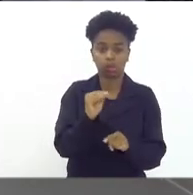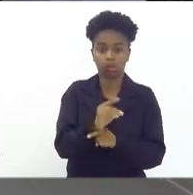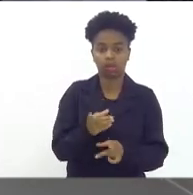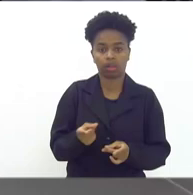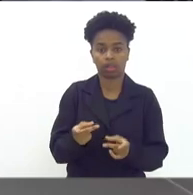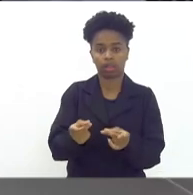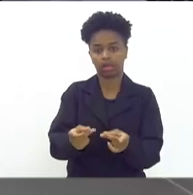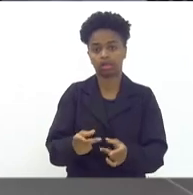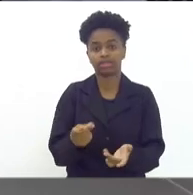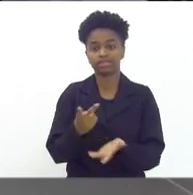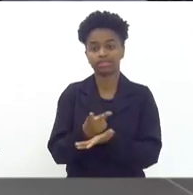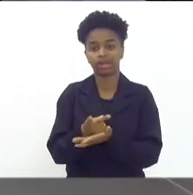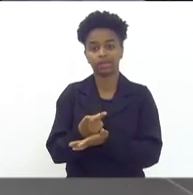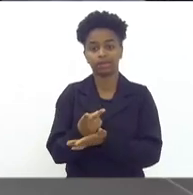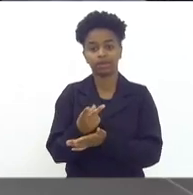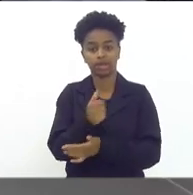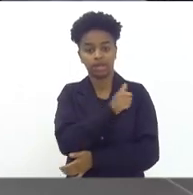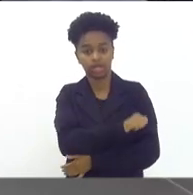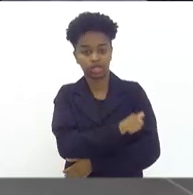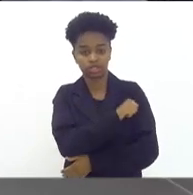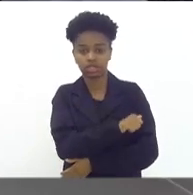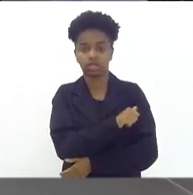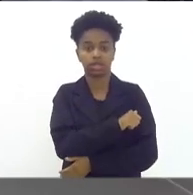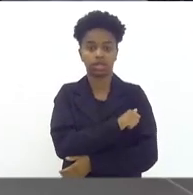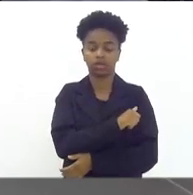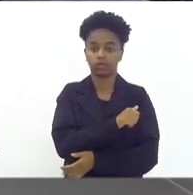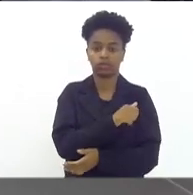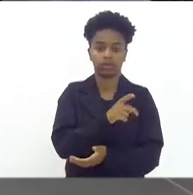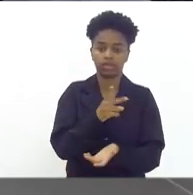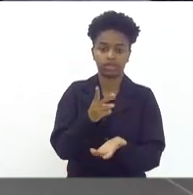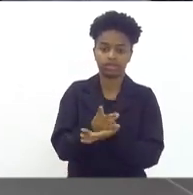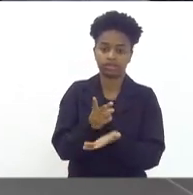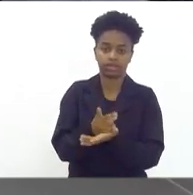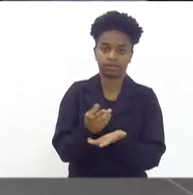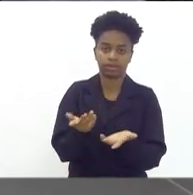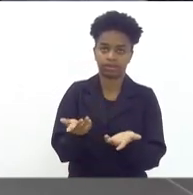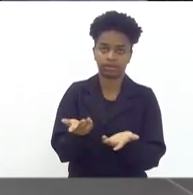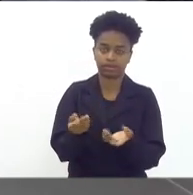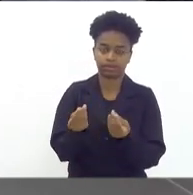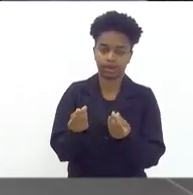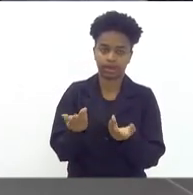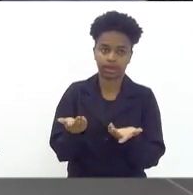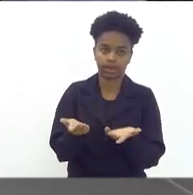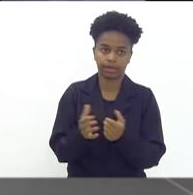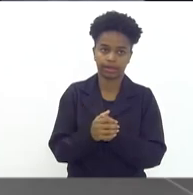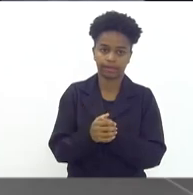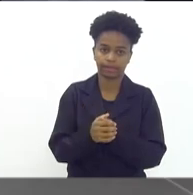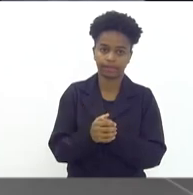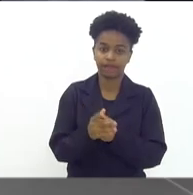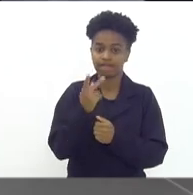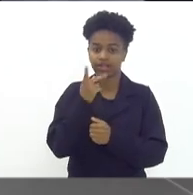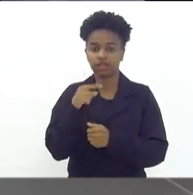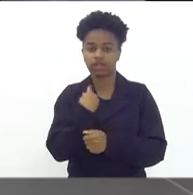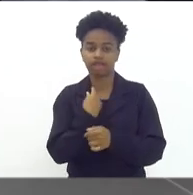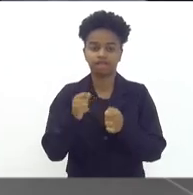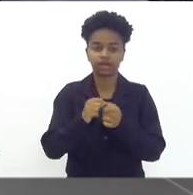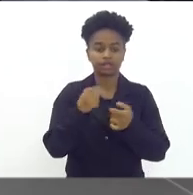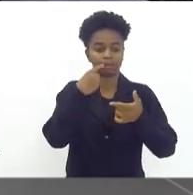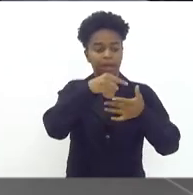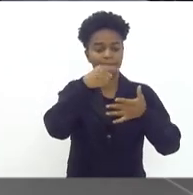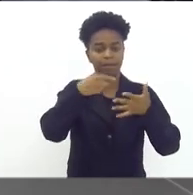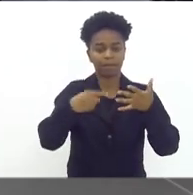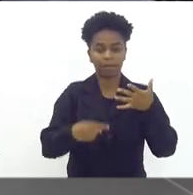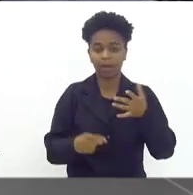sempre o Rio de Janeiro entra pelo Cano Rio de Janeiro são os famosos né que são diz que a gente faz isso faz